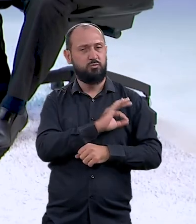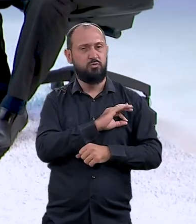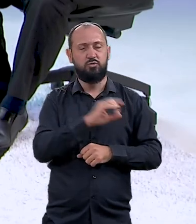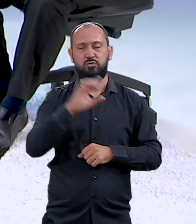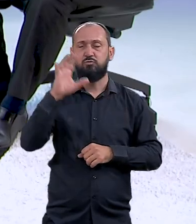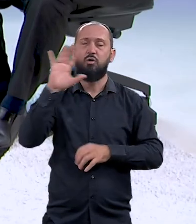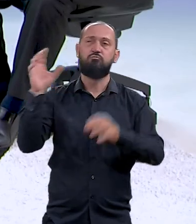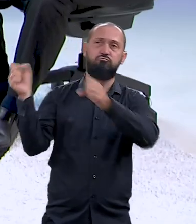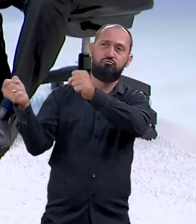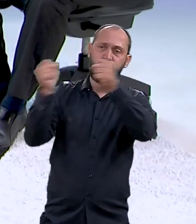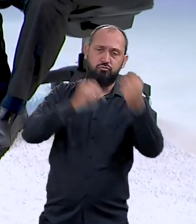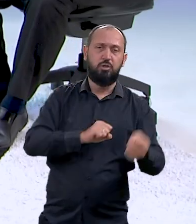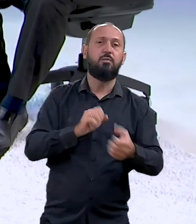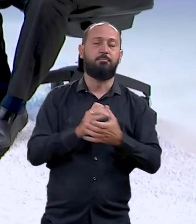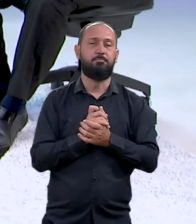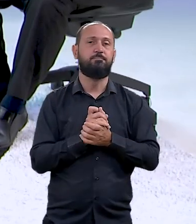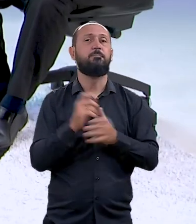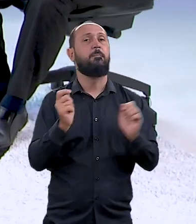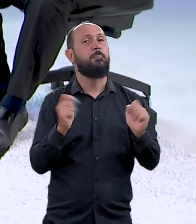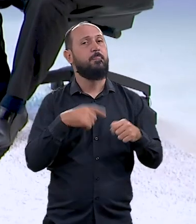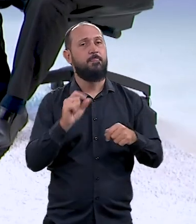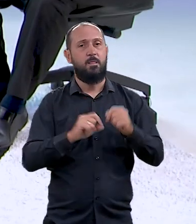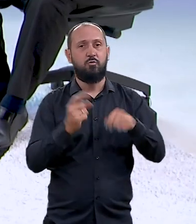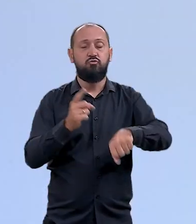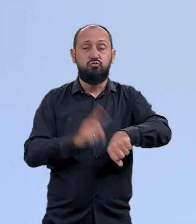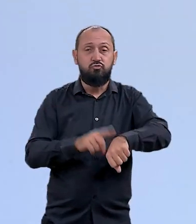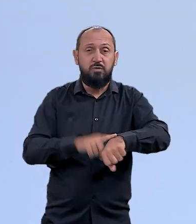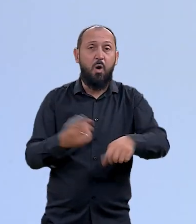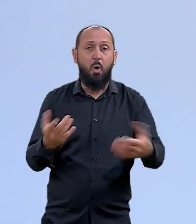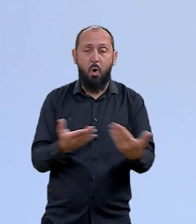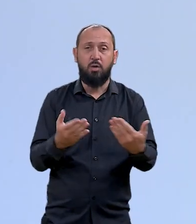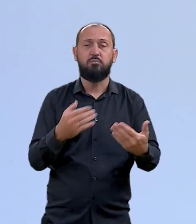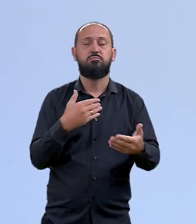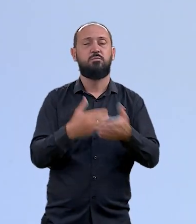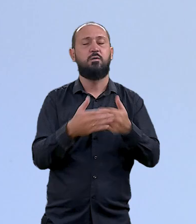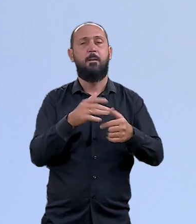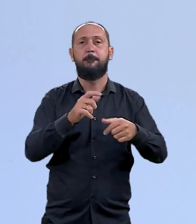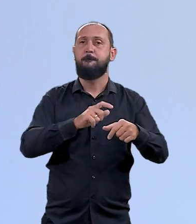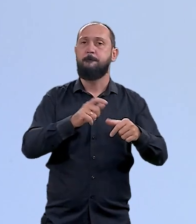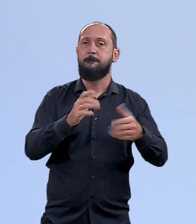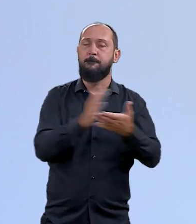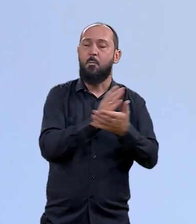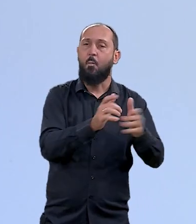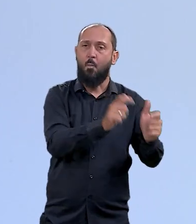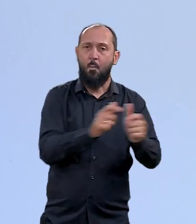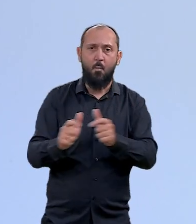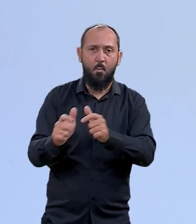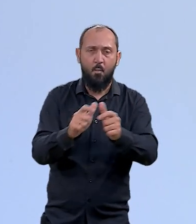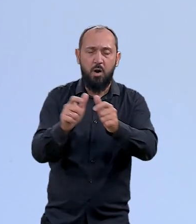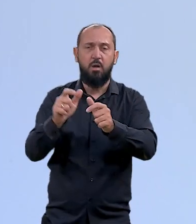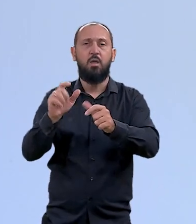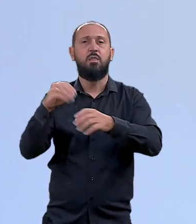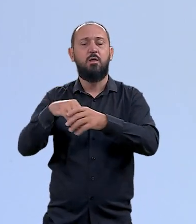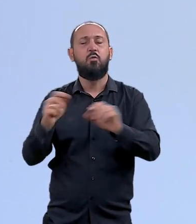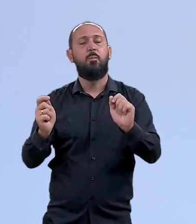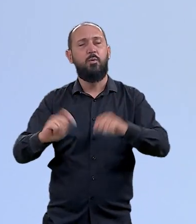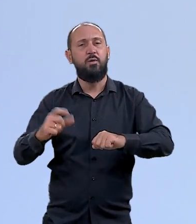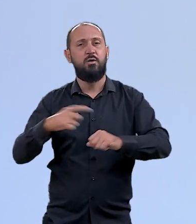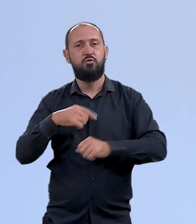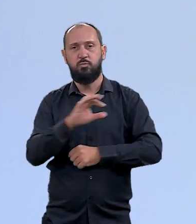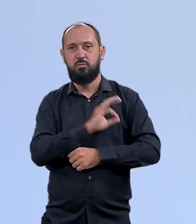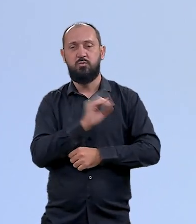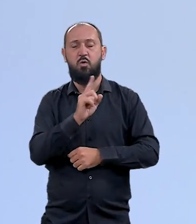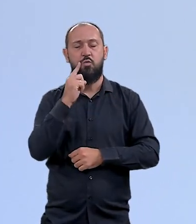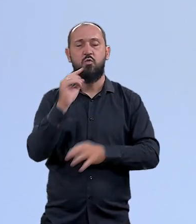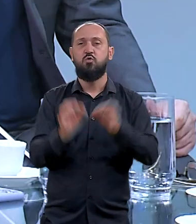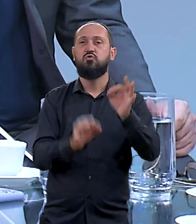caso de propaganda eleitoral irregular, o próprio juiz pode falar, determino que tire agora esse outdoor